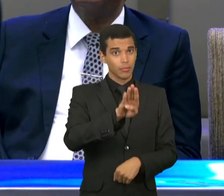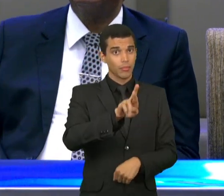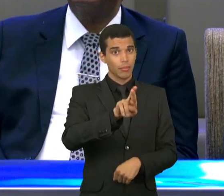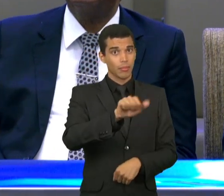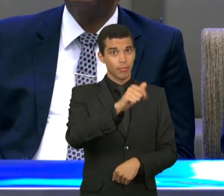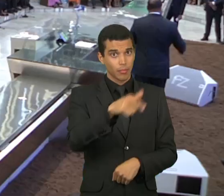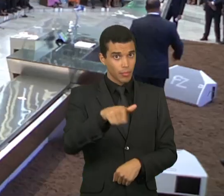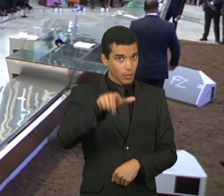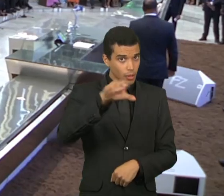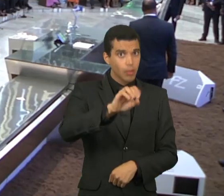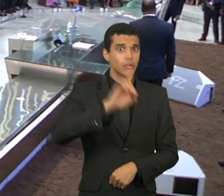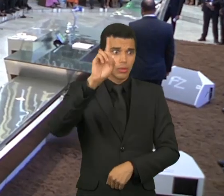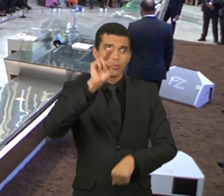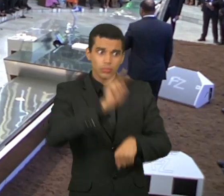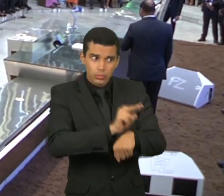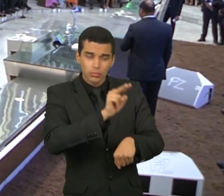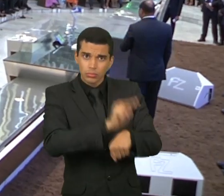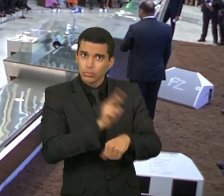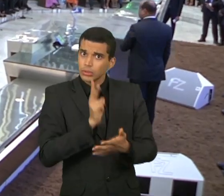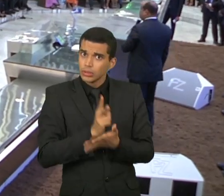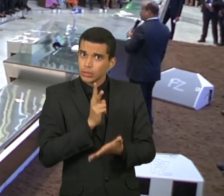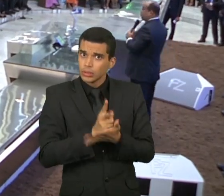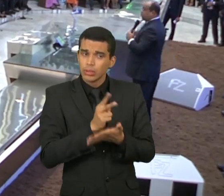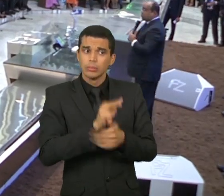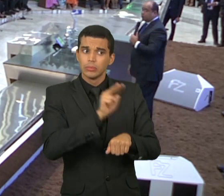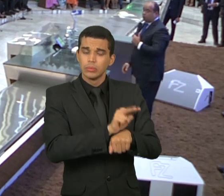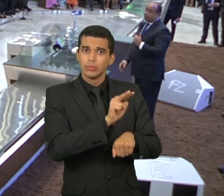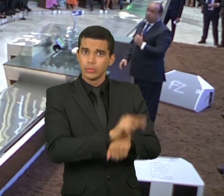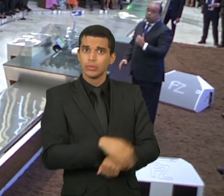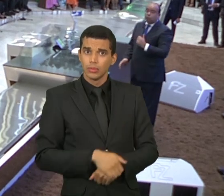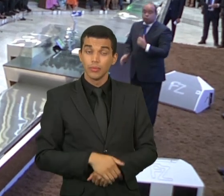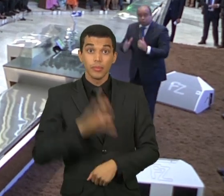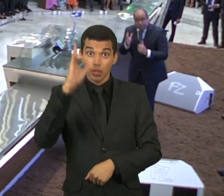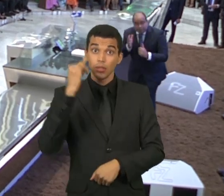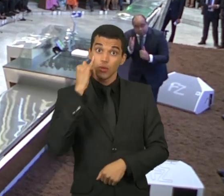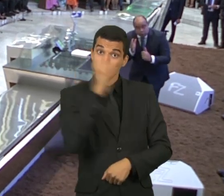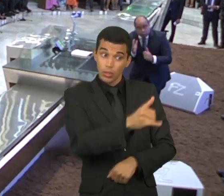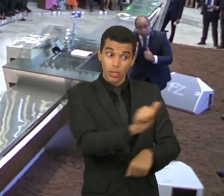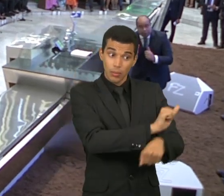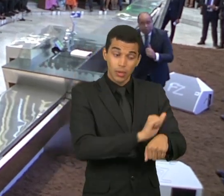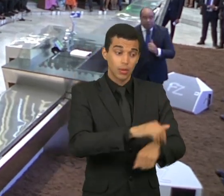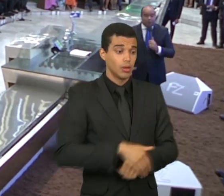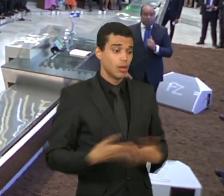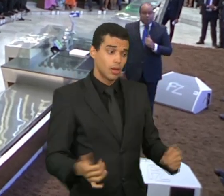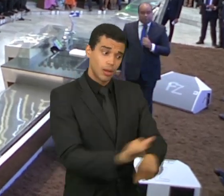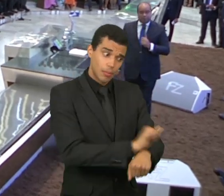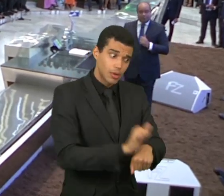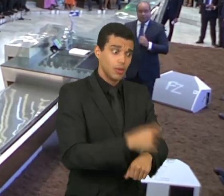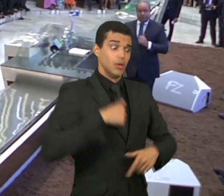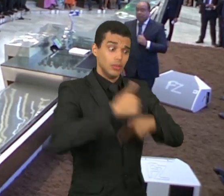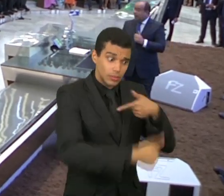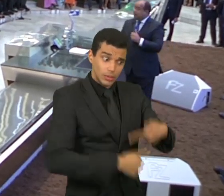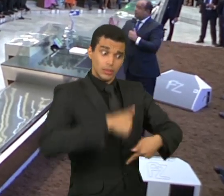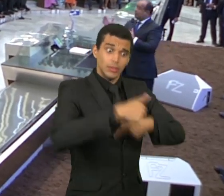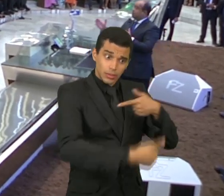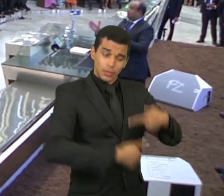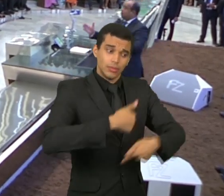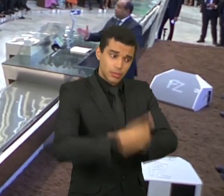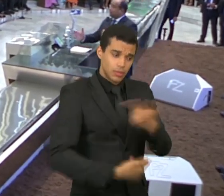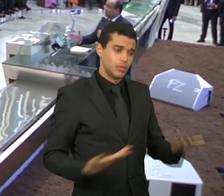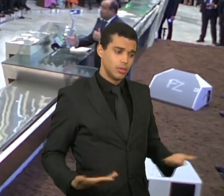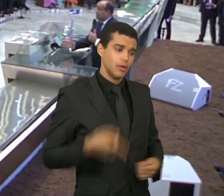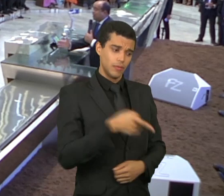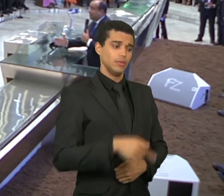Deus? Quantas vezes ele não foi? Até o ponto de Deus dizer: ô, Abraão, tu estás me dando muito trabalho, rapaz. Anda na